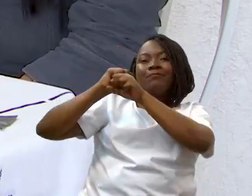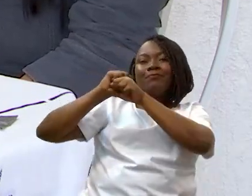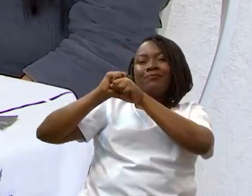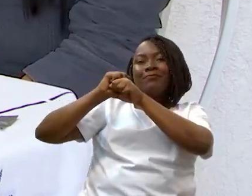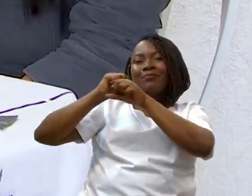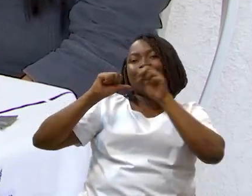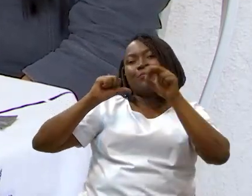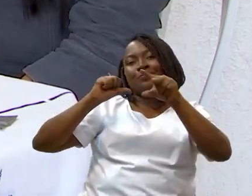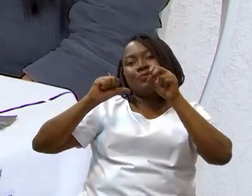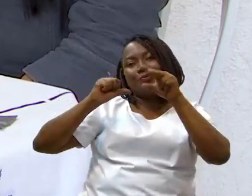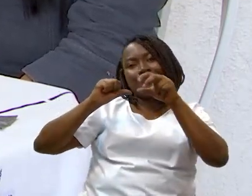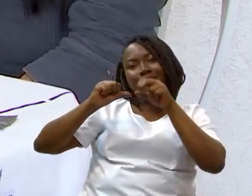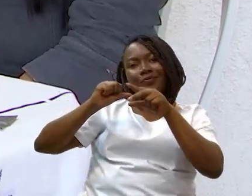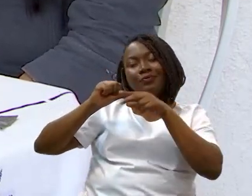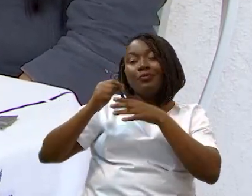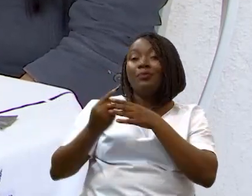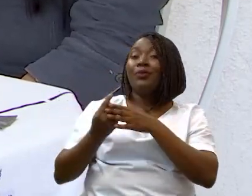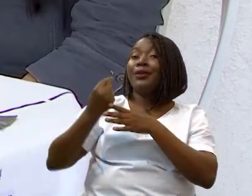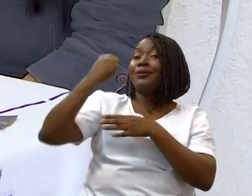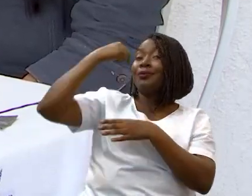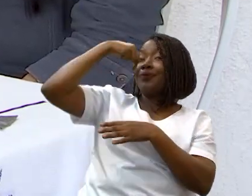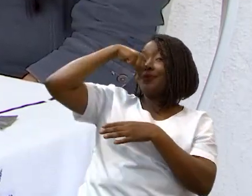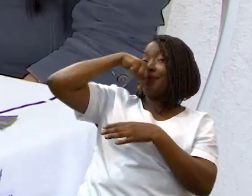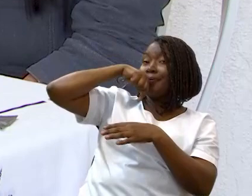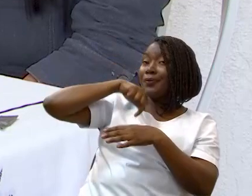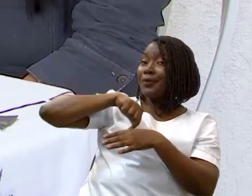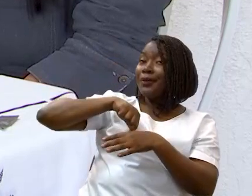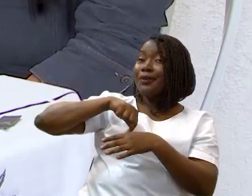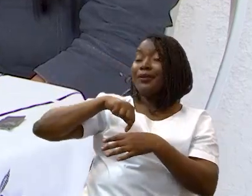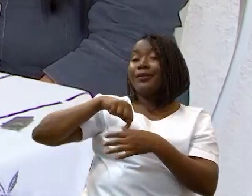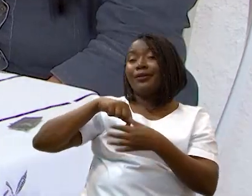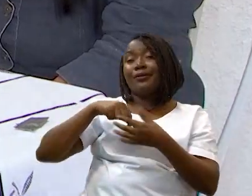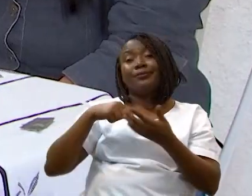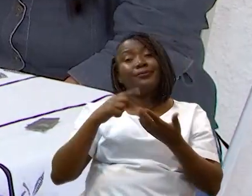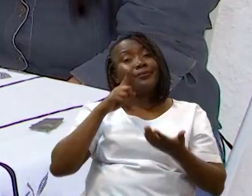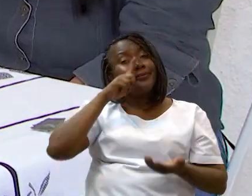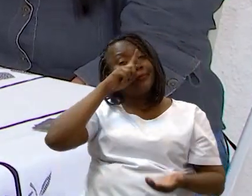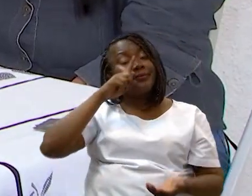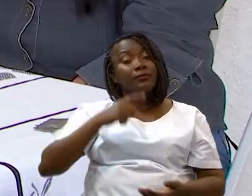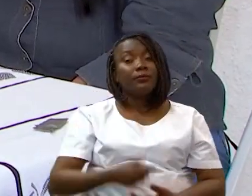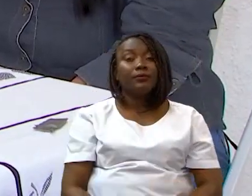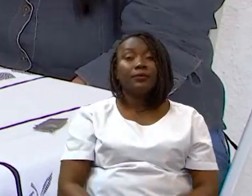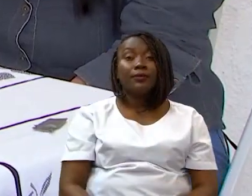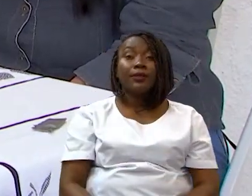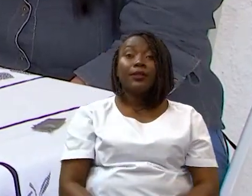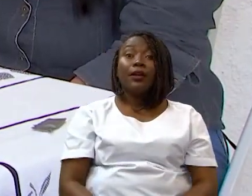toxinas para o bebê. Esse componente tóxico para quem for ingerir aquele